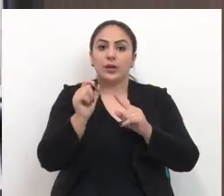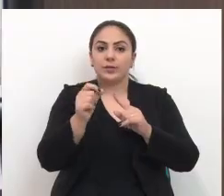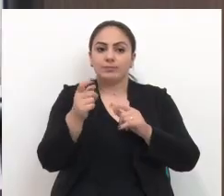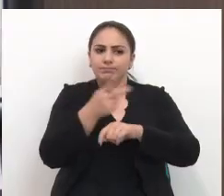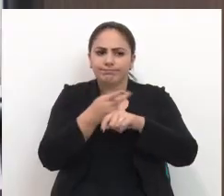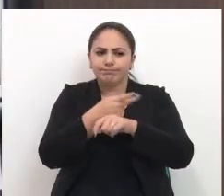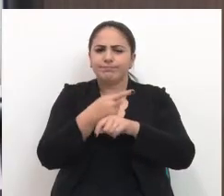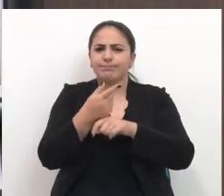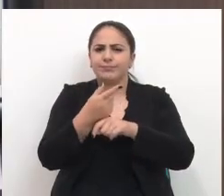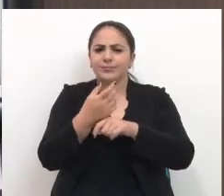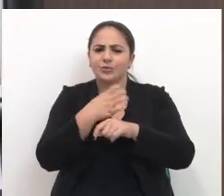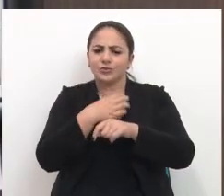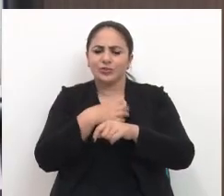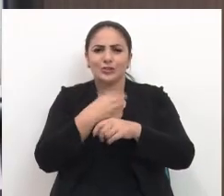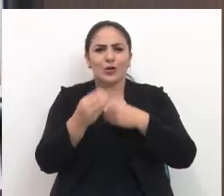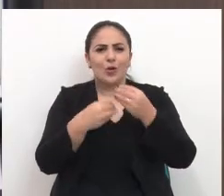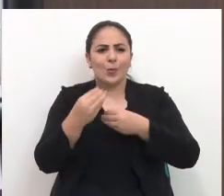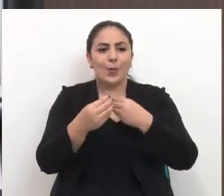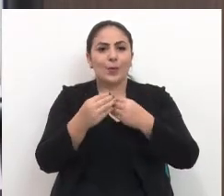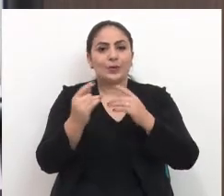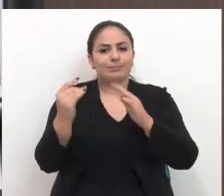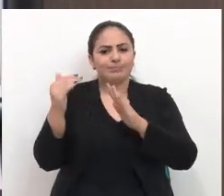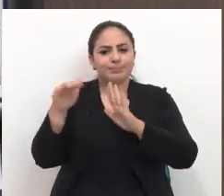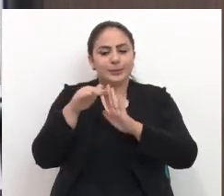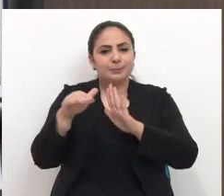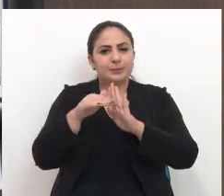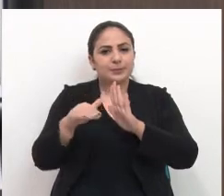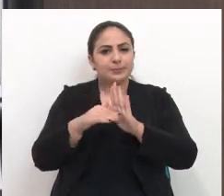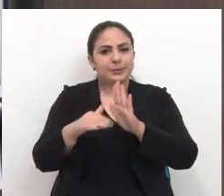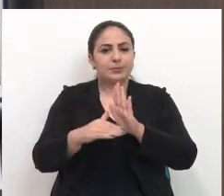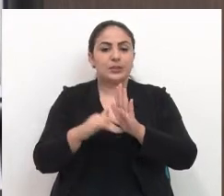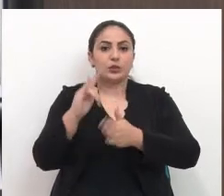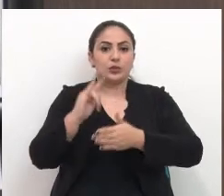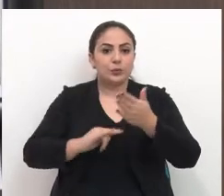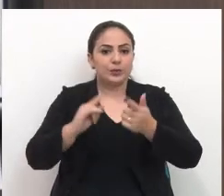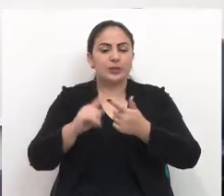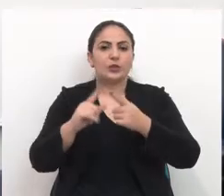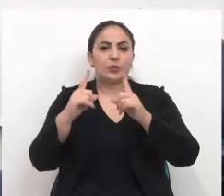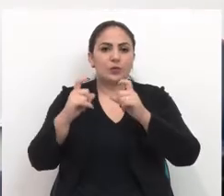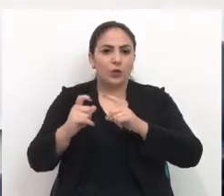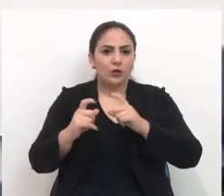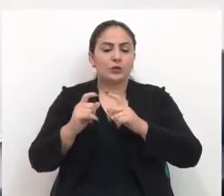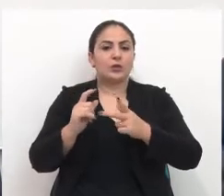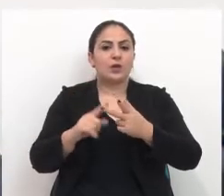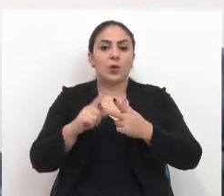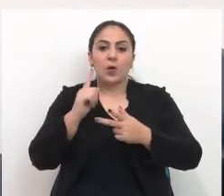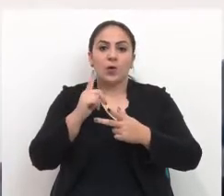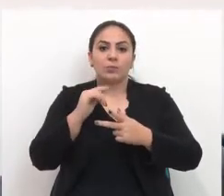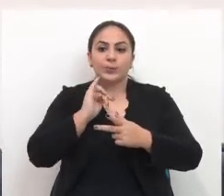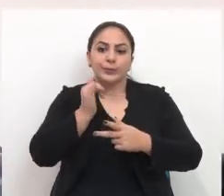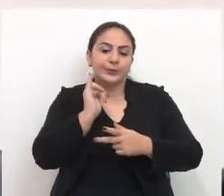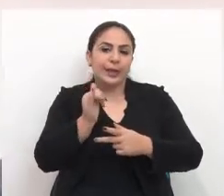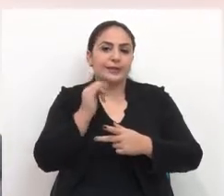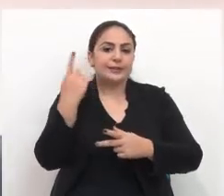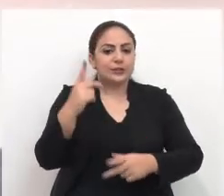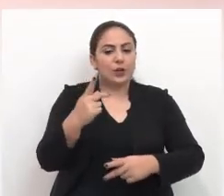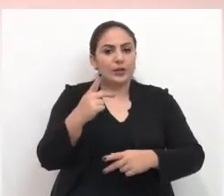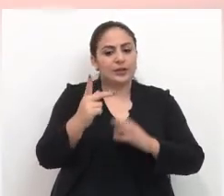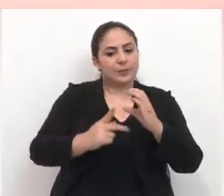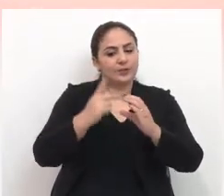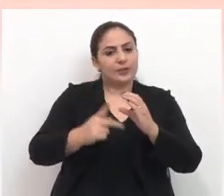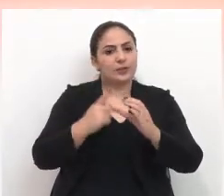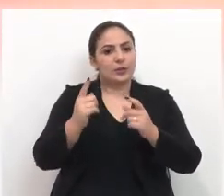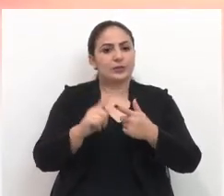acervo itens, né, documentos, fotografias que contassem tanto a história da Câmara quanto a história do município